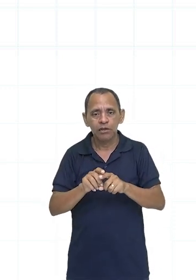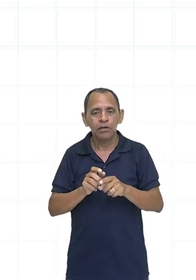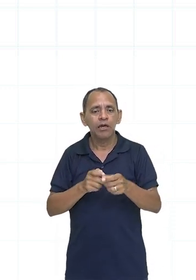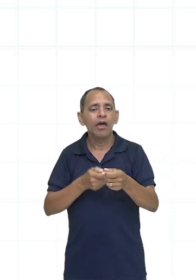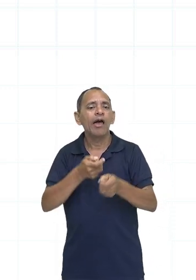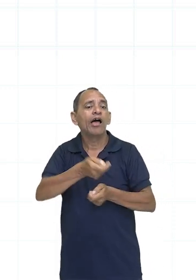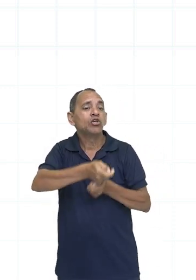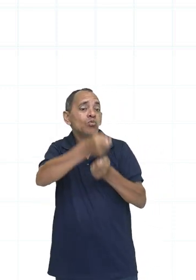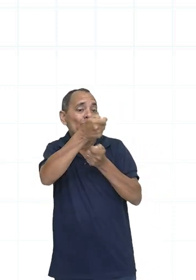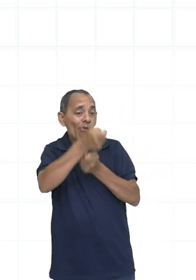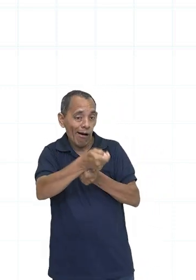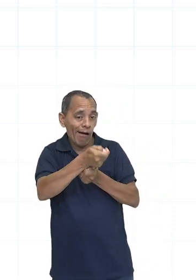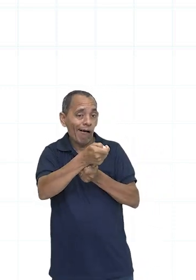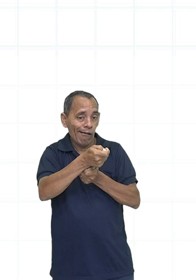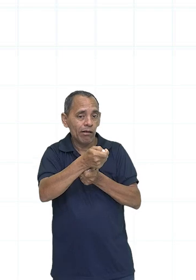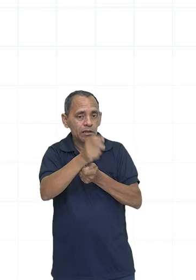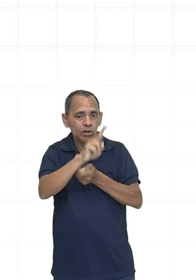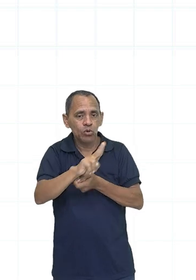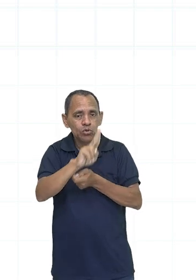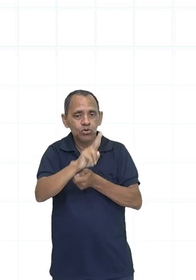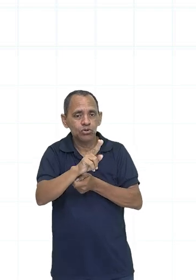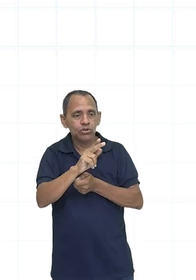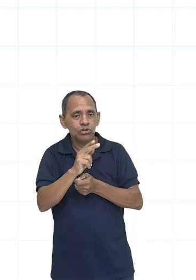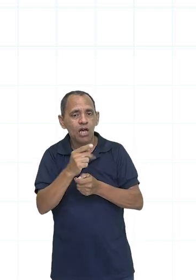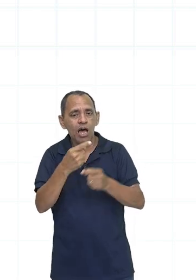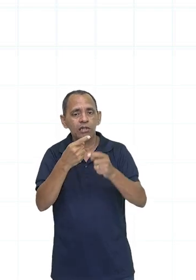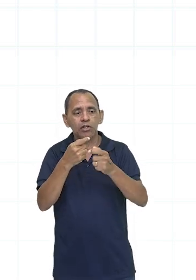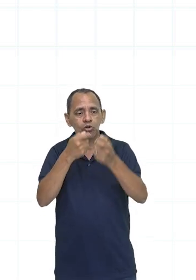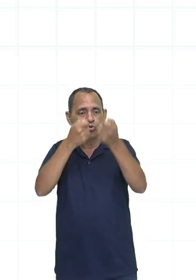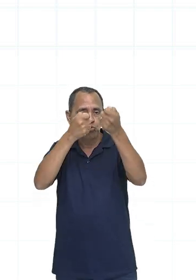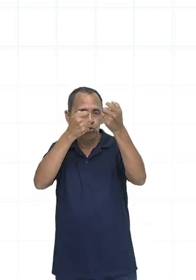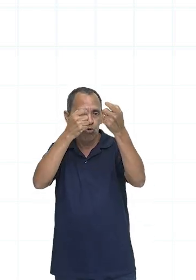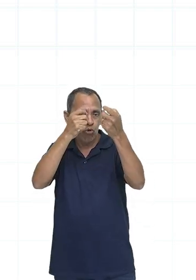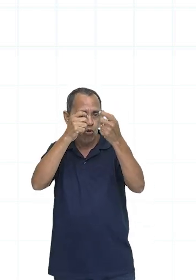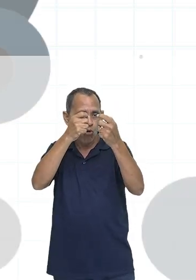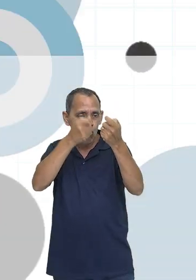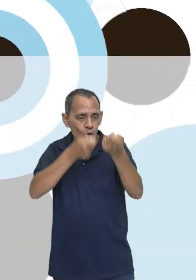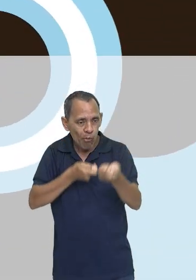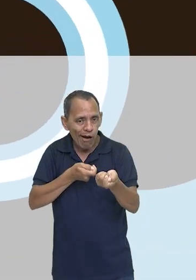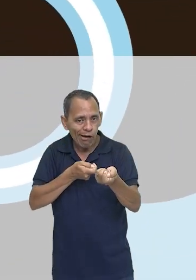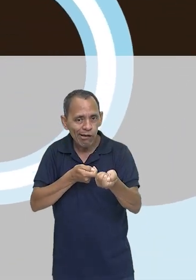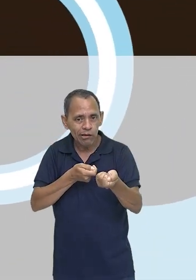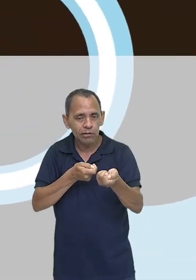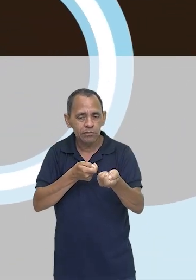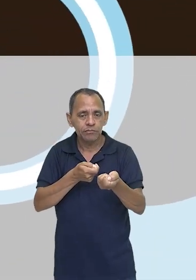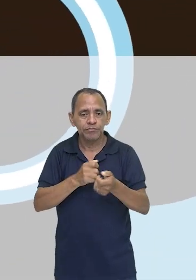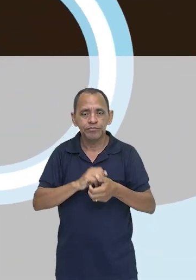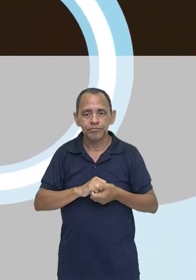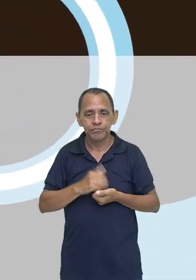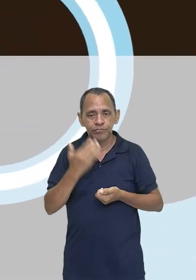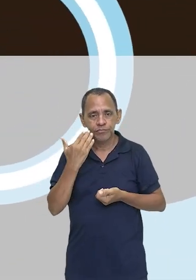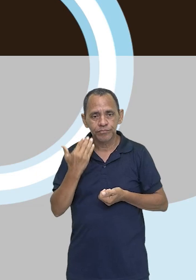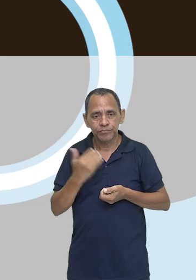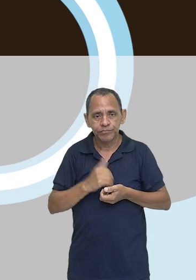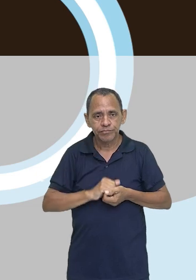espada utilizada no combate, né, no kendo. Vamos lá, então?